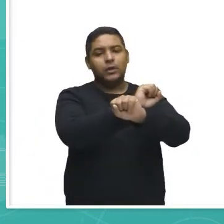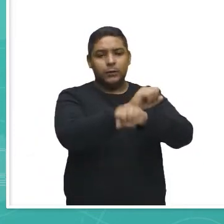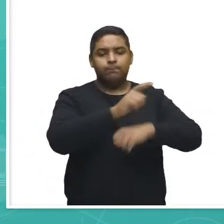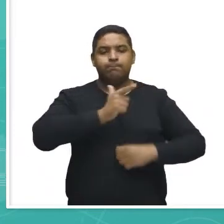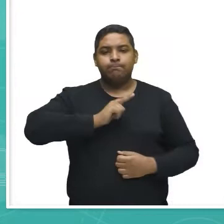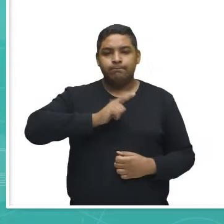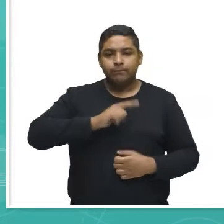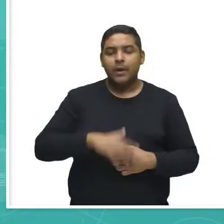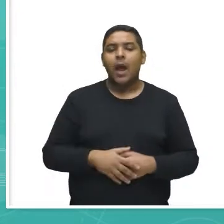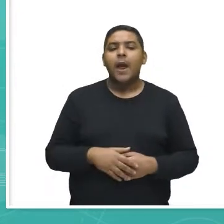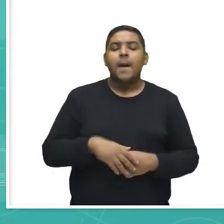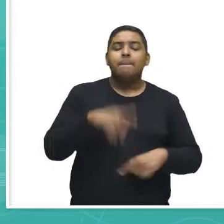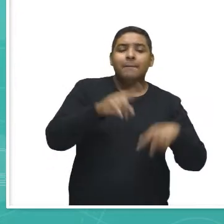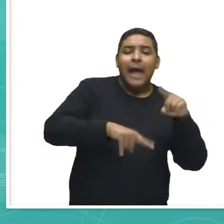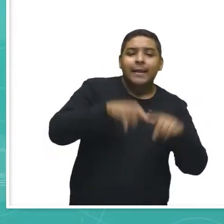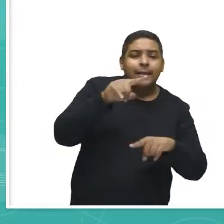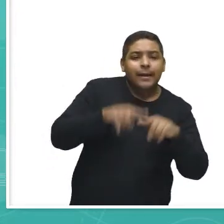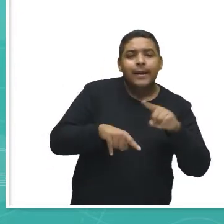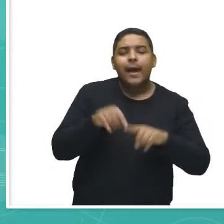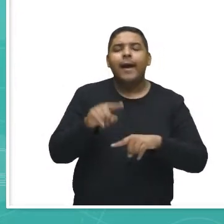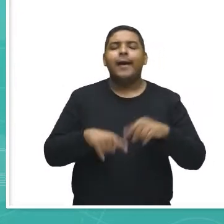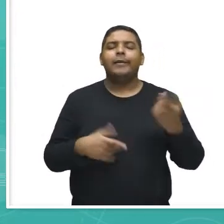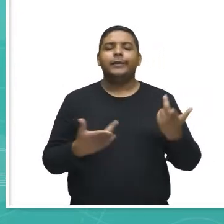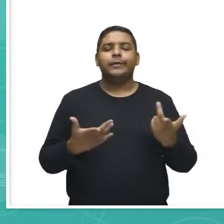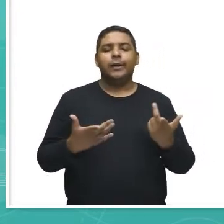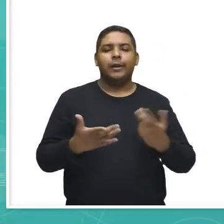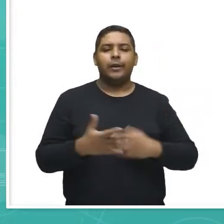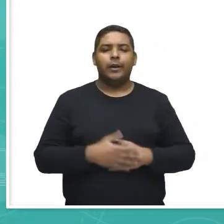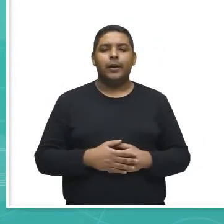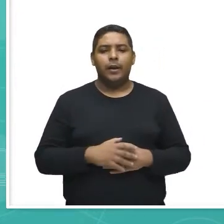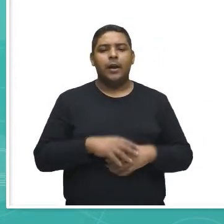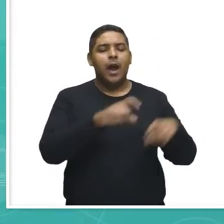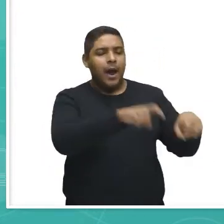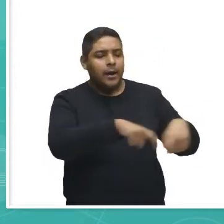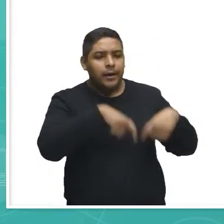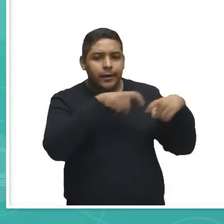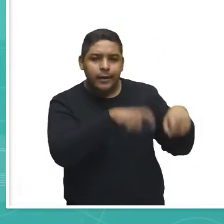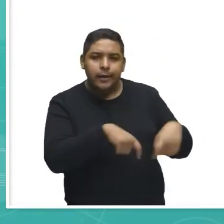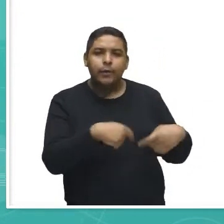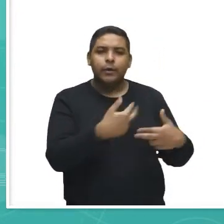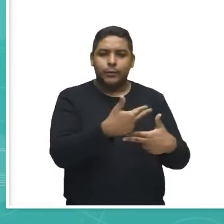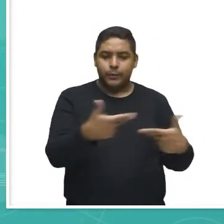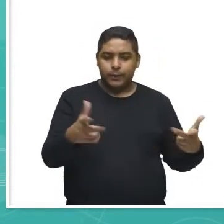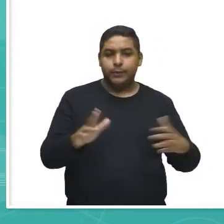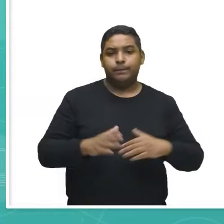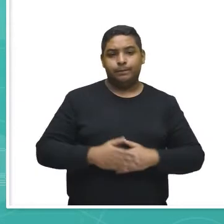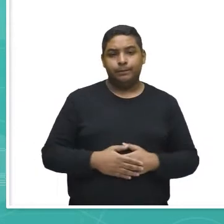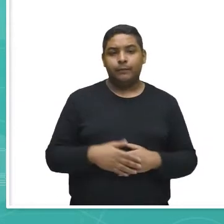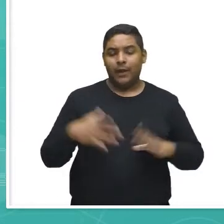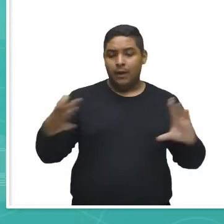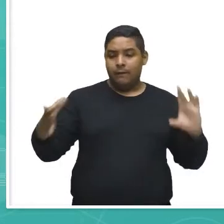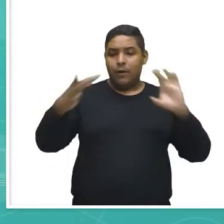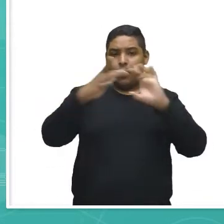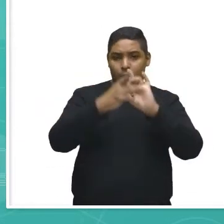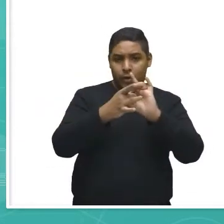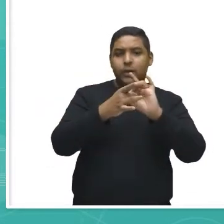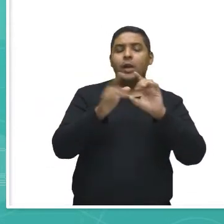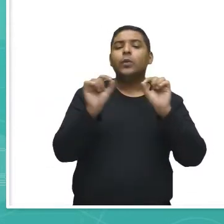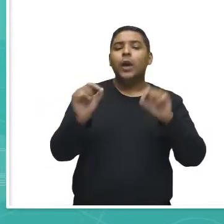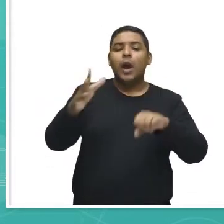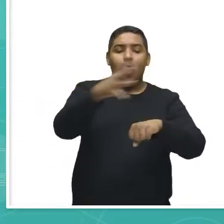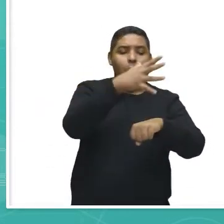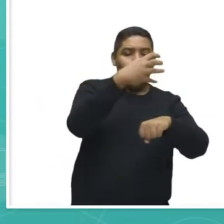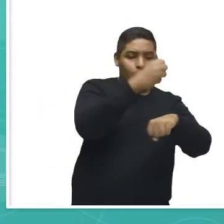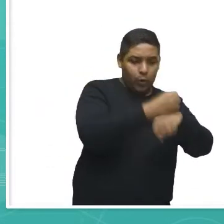produtos agrícolas, tá? Então, a gente observa que vai ter esse contato entre a metrópole e a colônia,